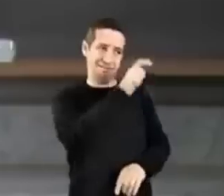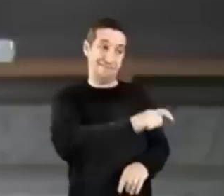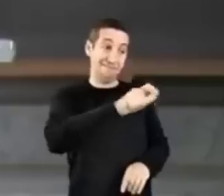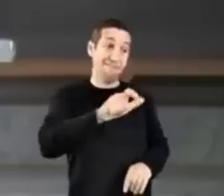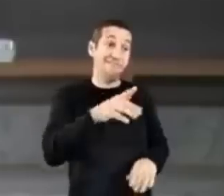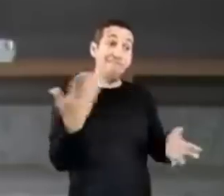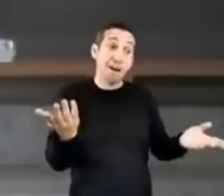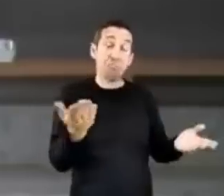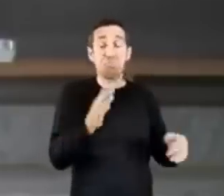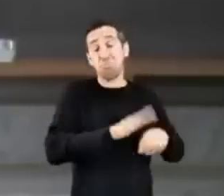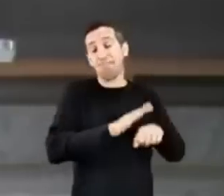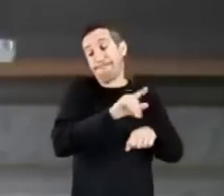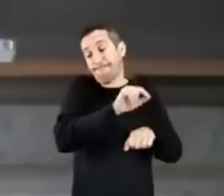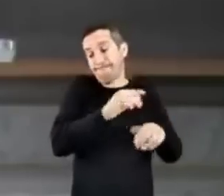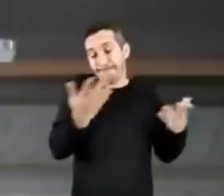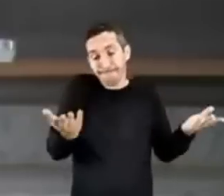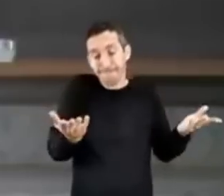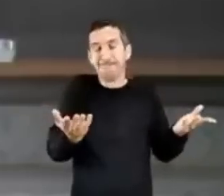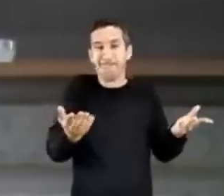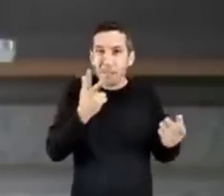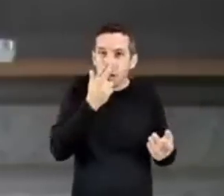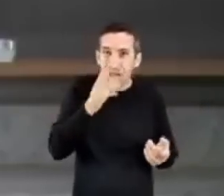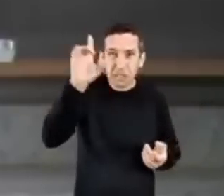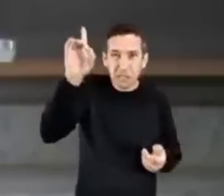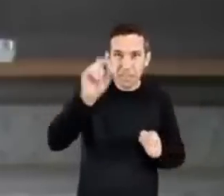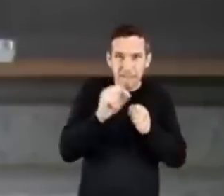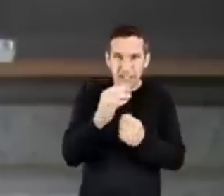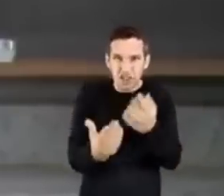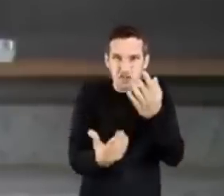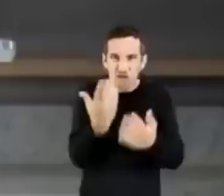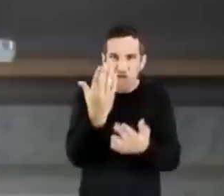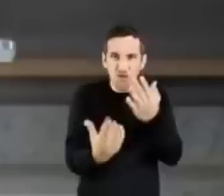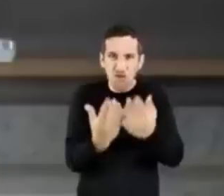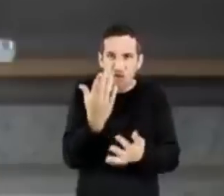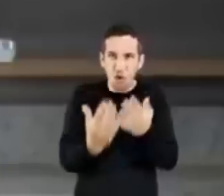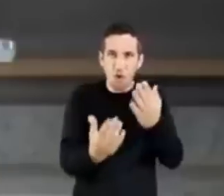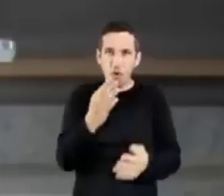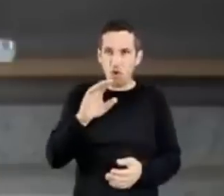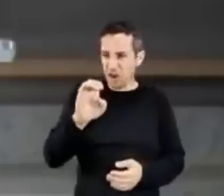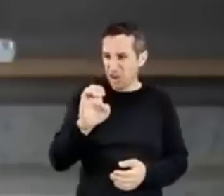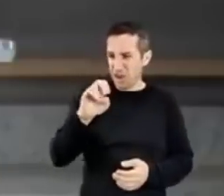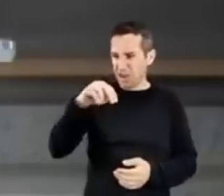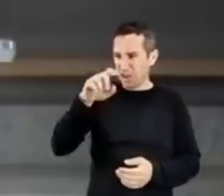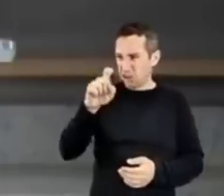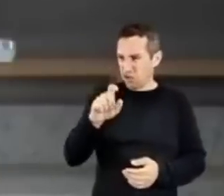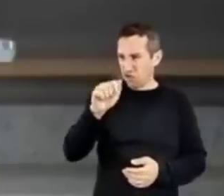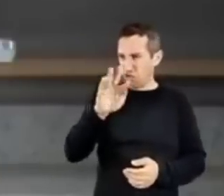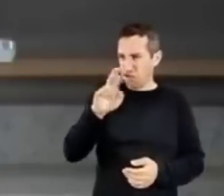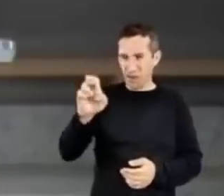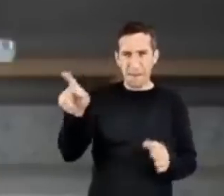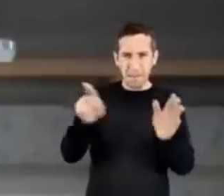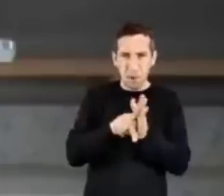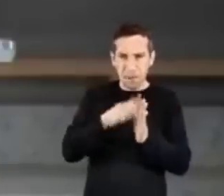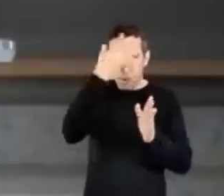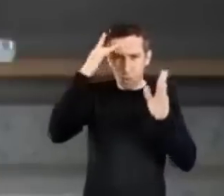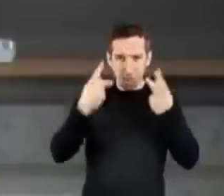bom Deus jamais iria preparar fogo e enxofre para um ser humano jamais Ele preparou para o diabo e para os